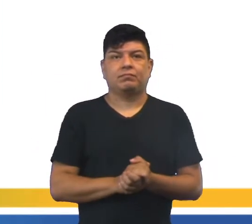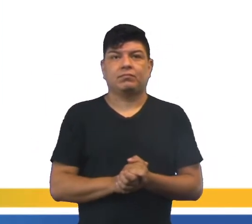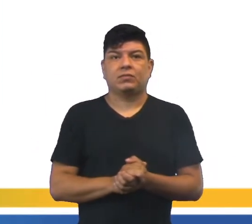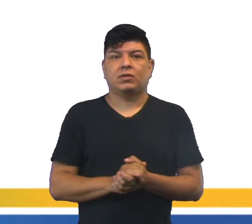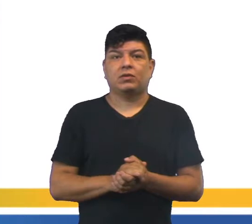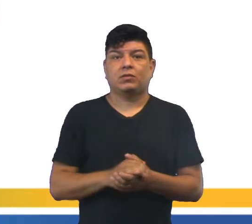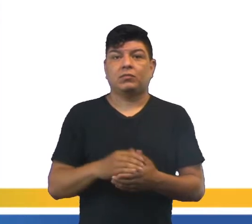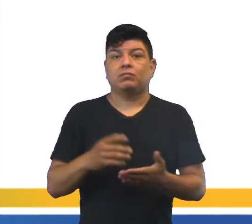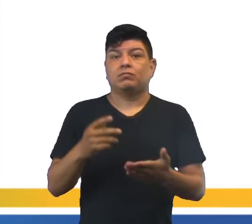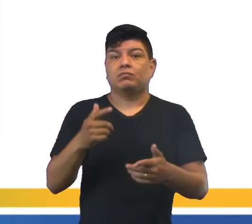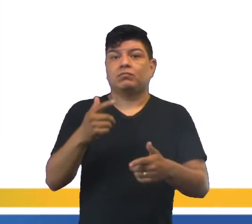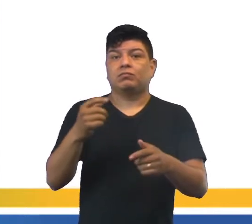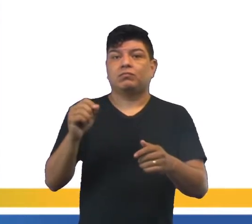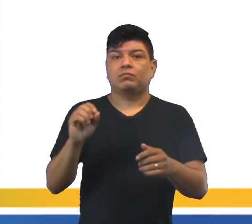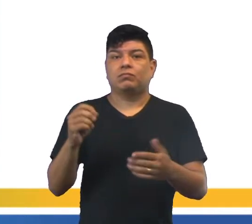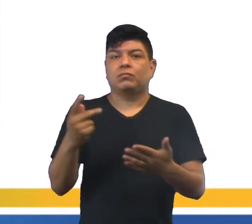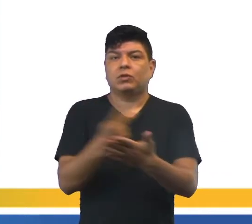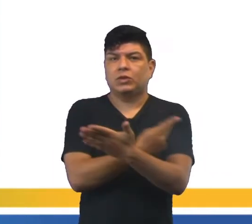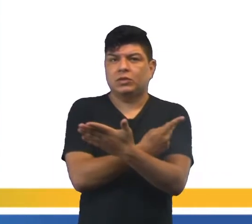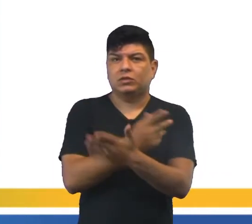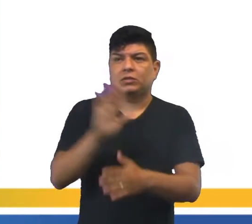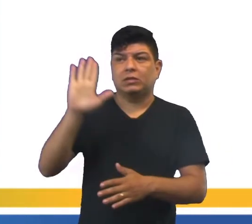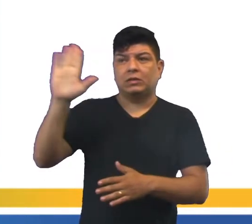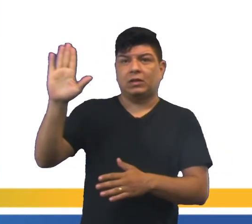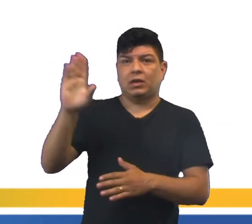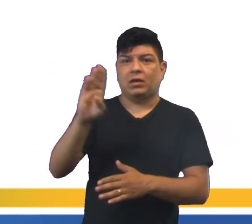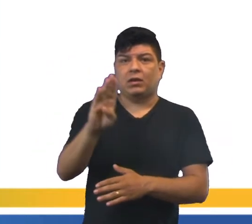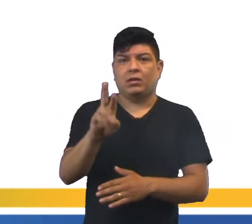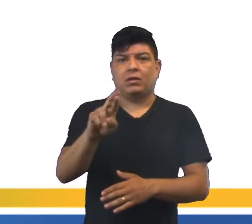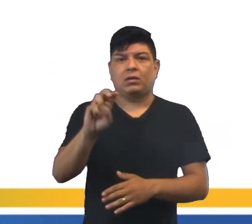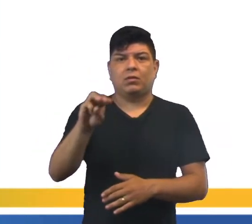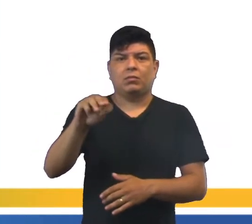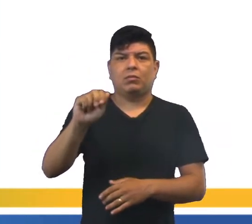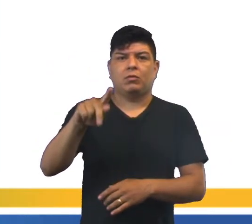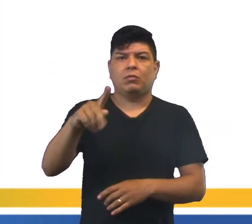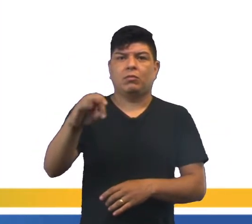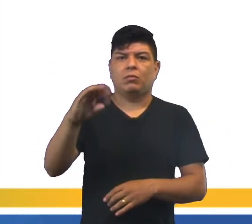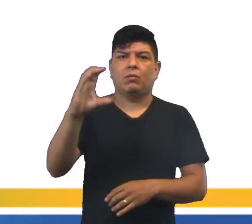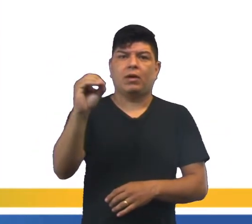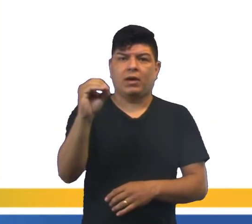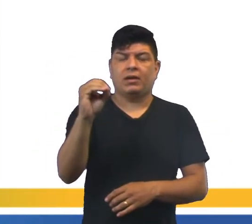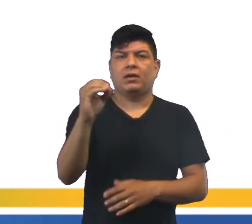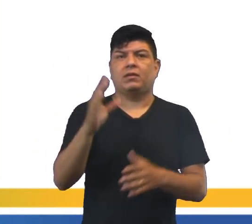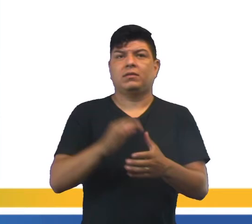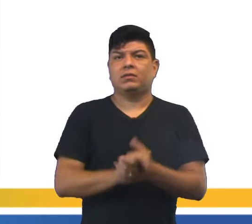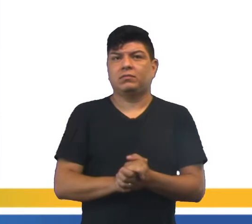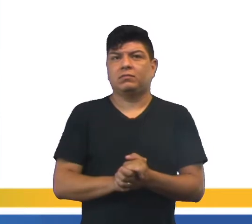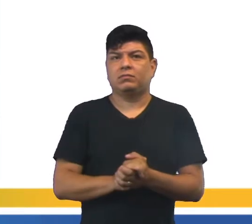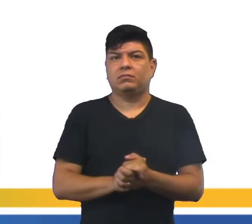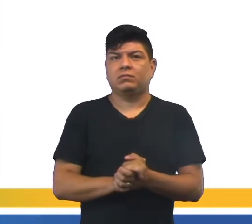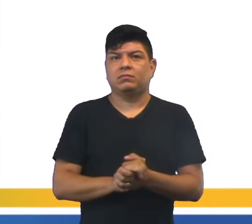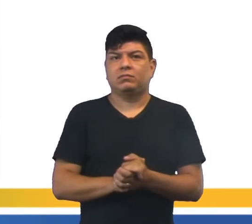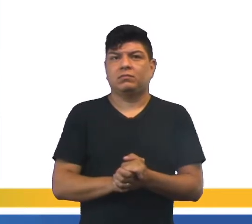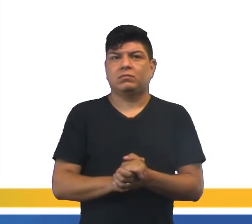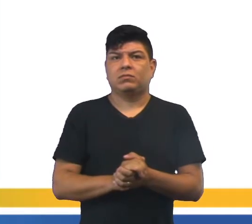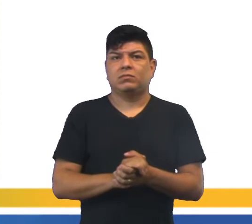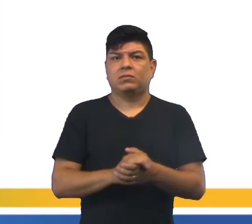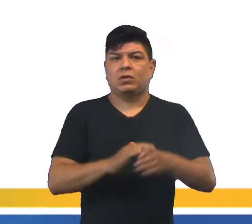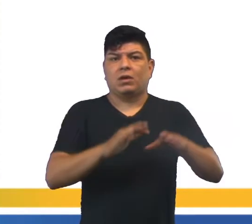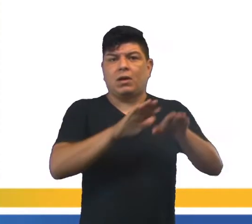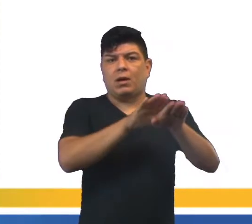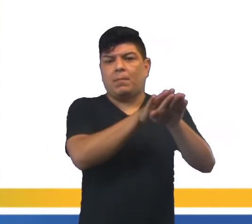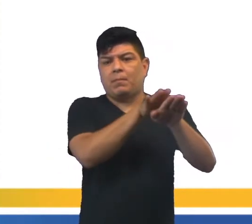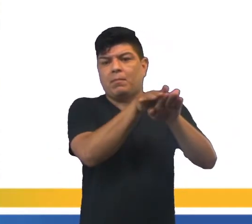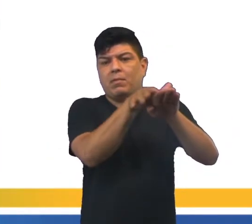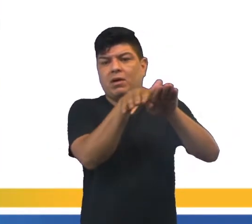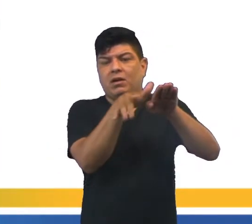Brumadinho, Minas Gerais, onde aconteceu, né, no caso, os resíduos dos